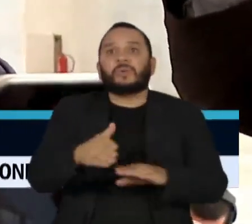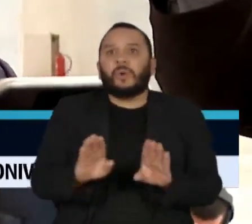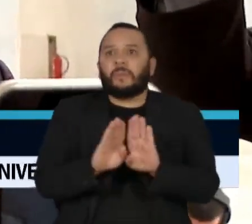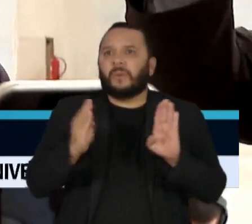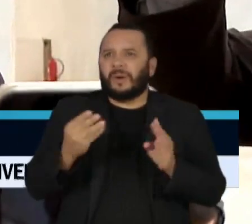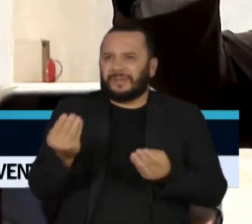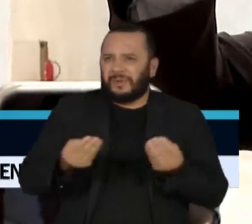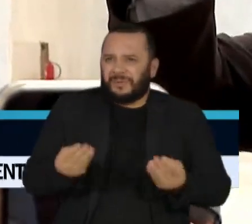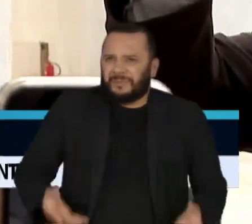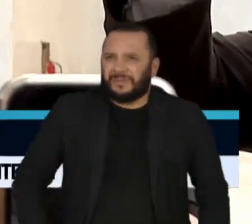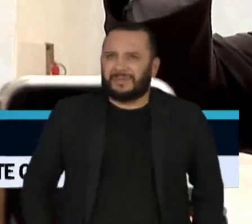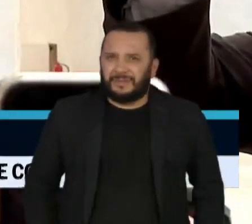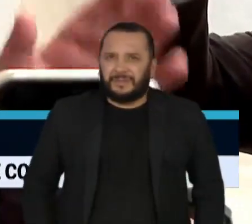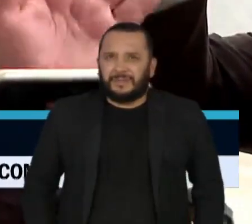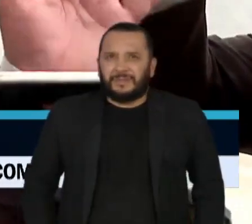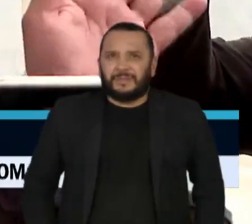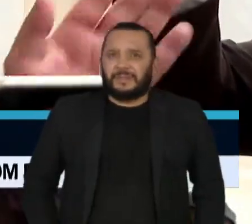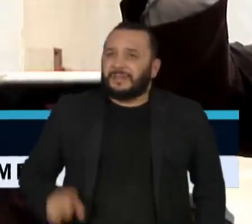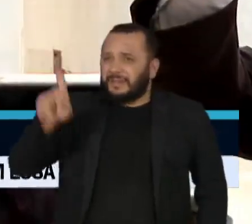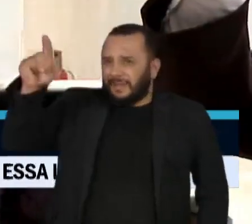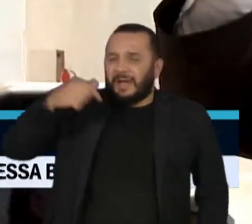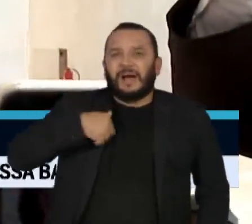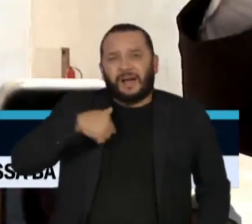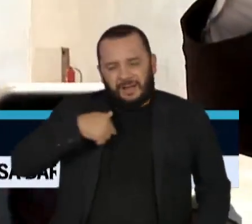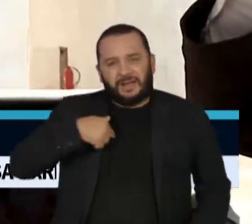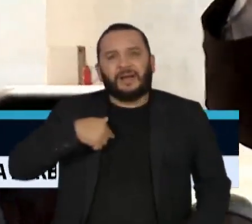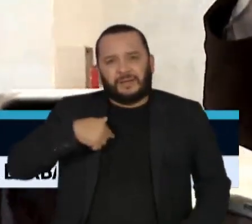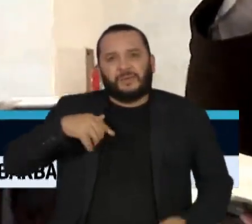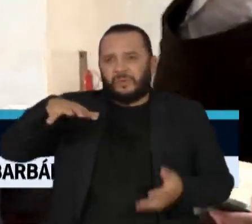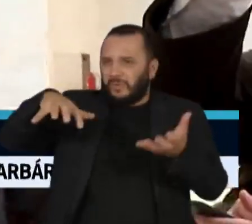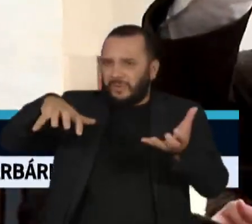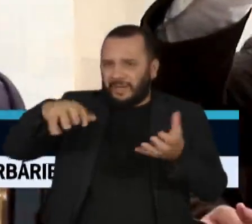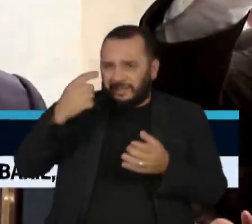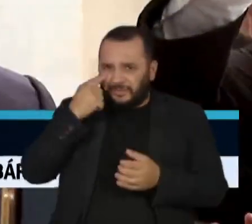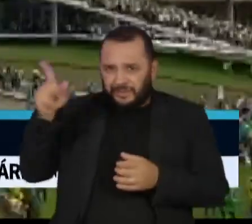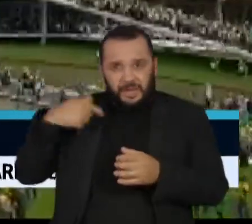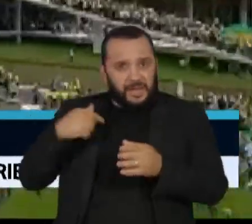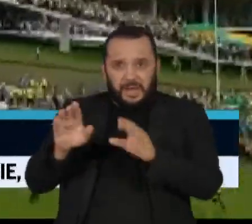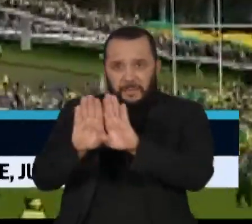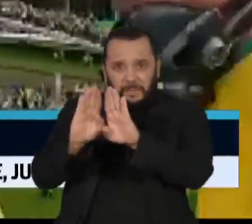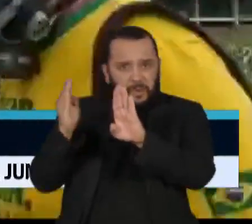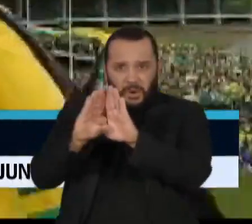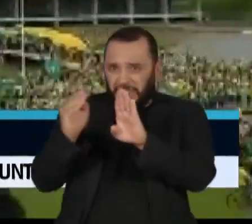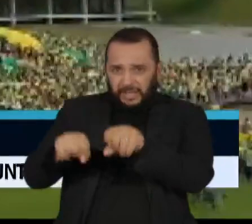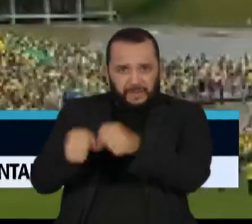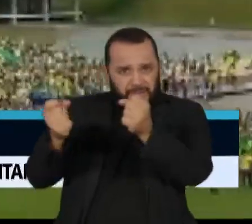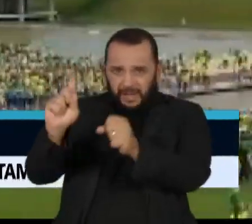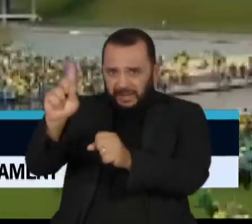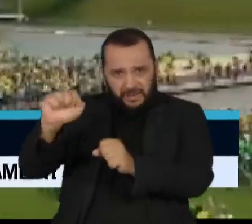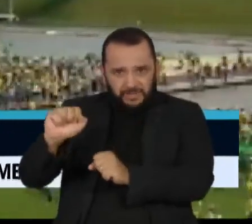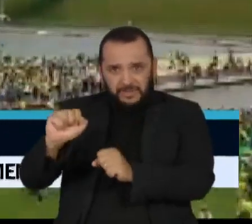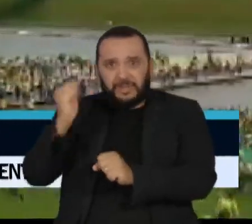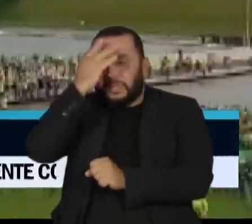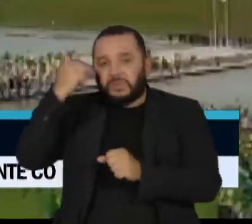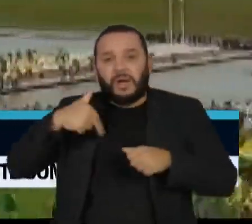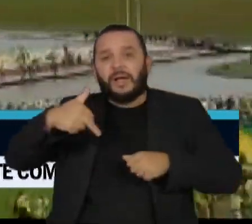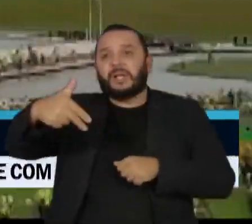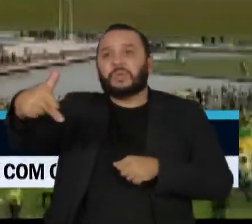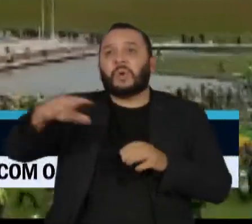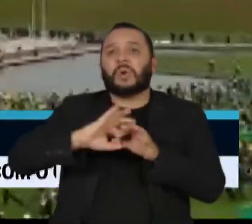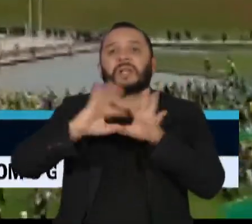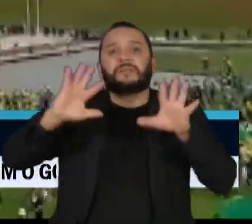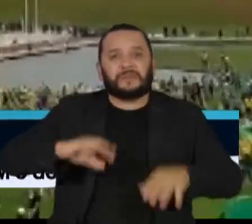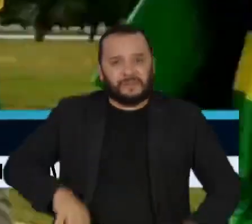Congresso Nacional também a porta não foi danificada. Para o Supremo Tribunal Federal, vocês podem ver que a porta foi destruída. O ataque aos três poderes já vinha